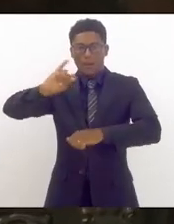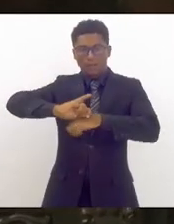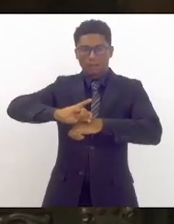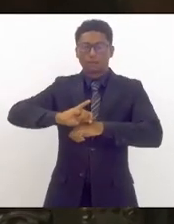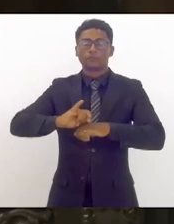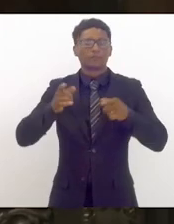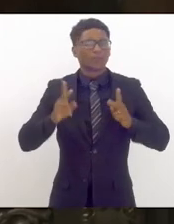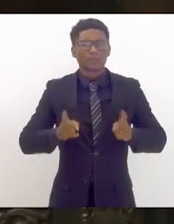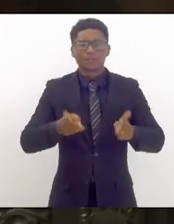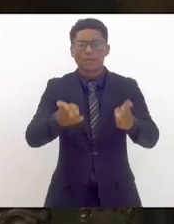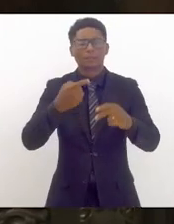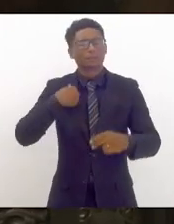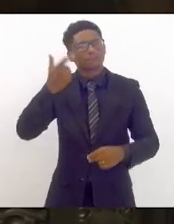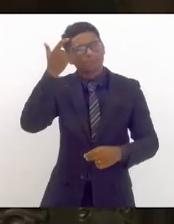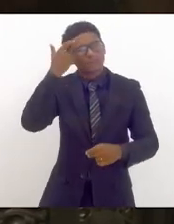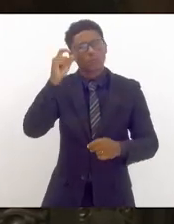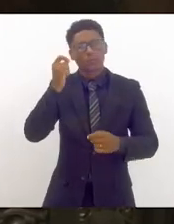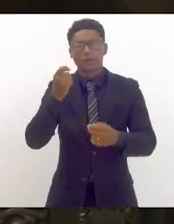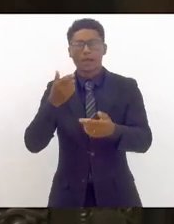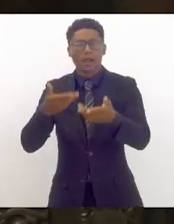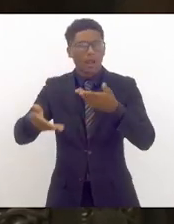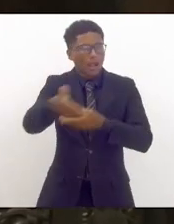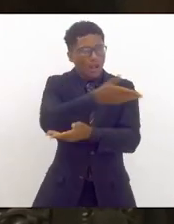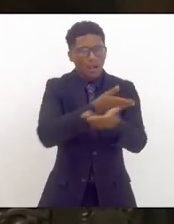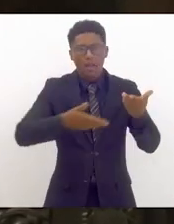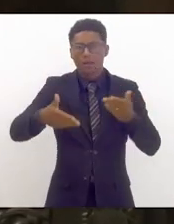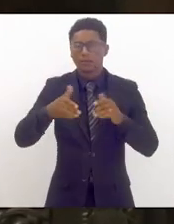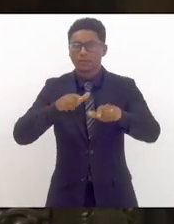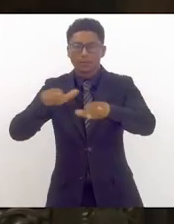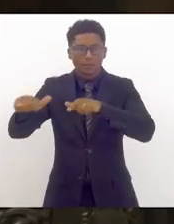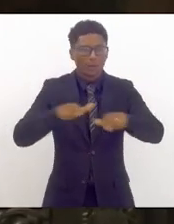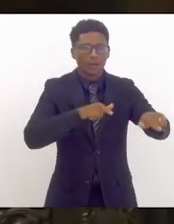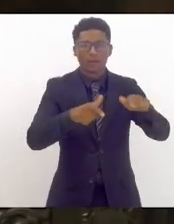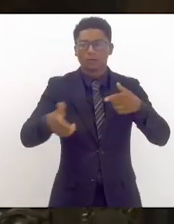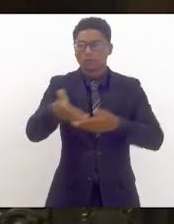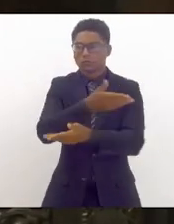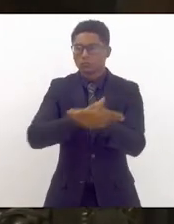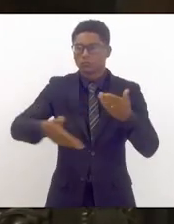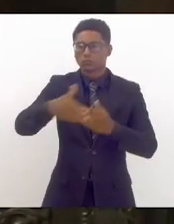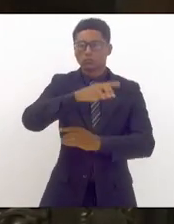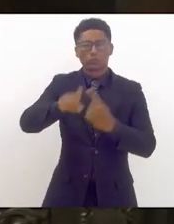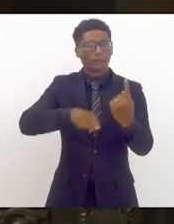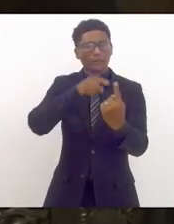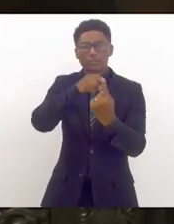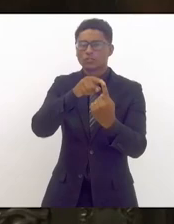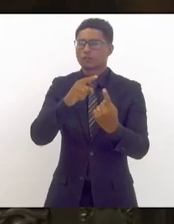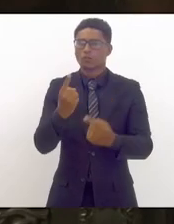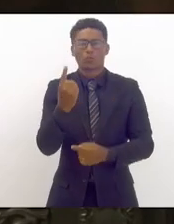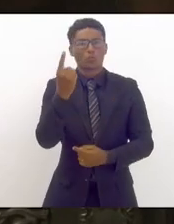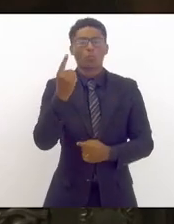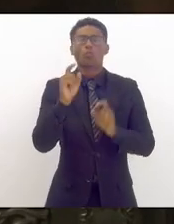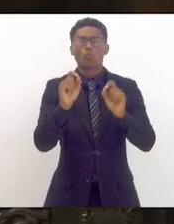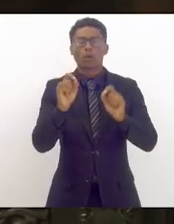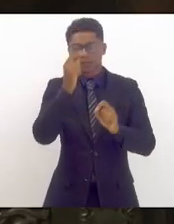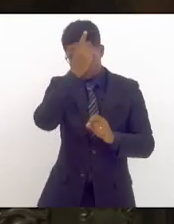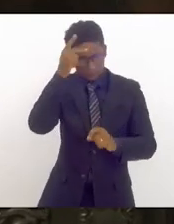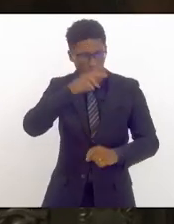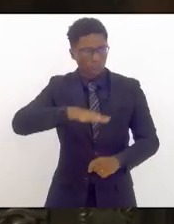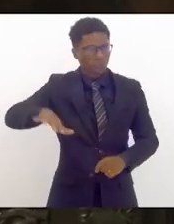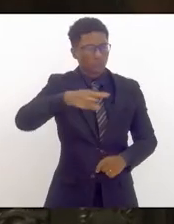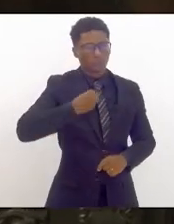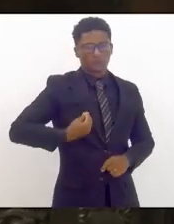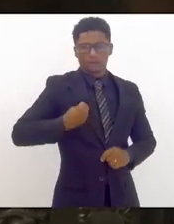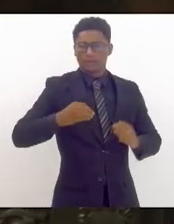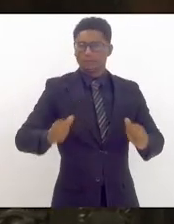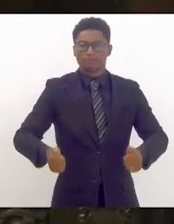diálogo e por trabalhar em conjunto, em prol de um objetivo comum, melhorar a vida das pessoas. O governo do